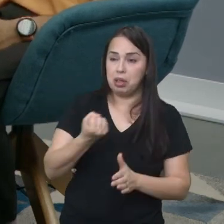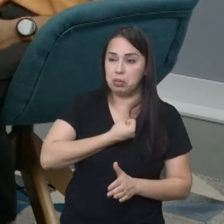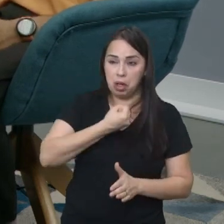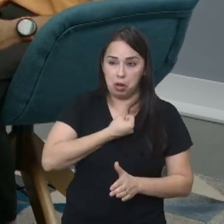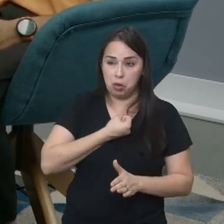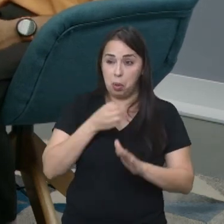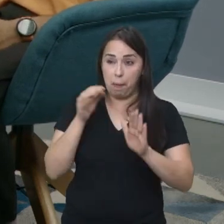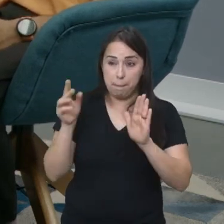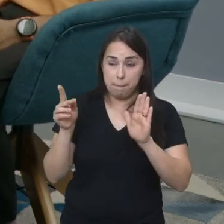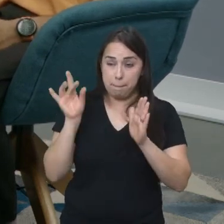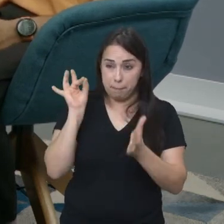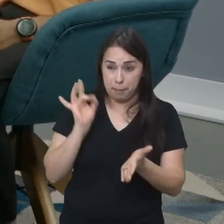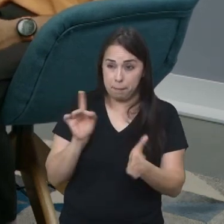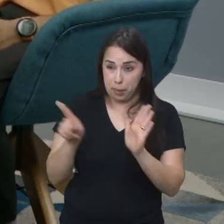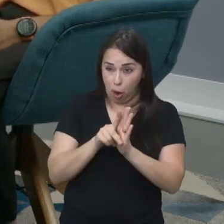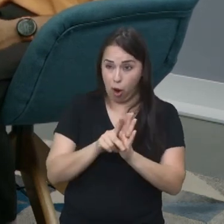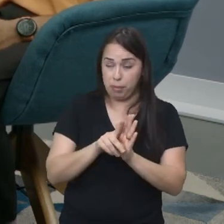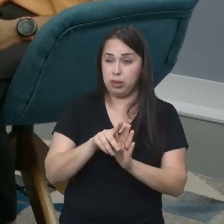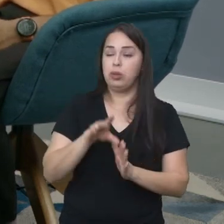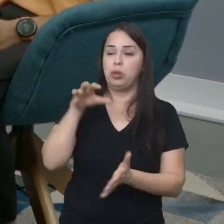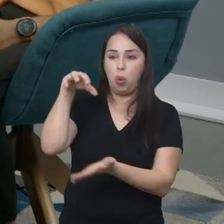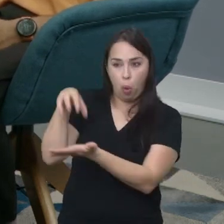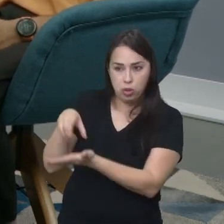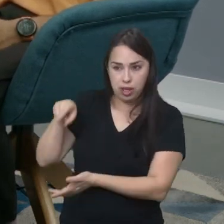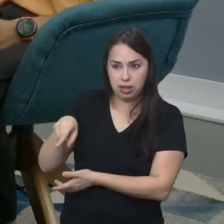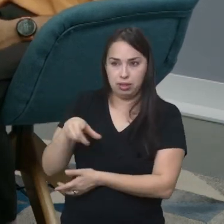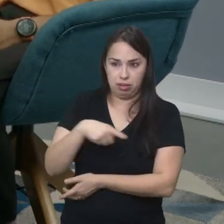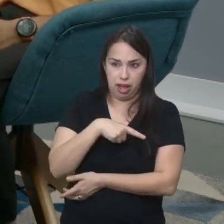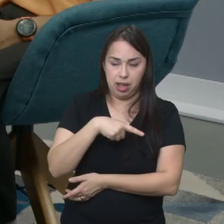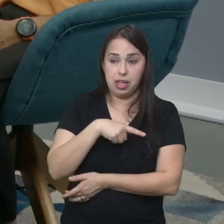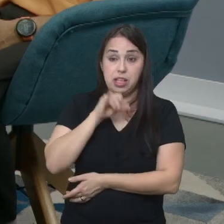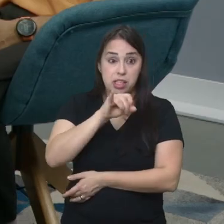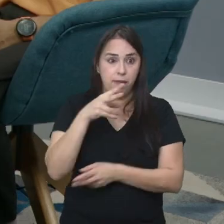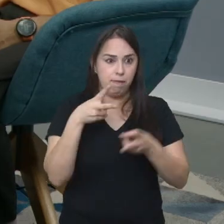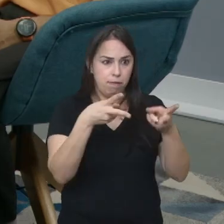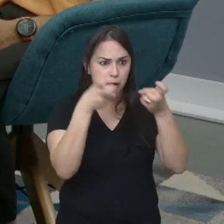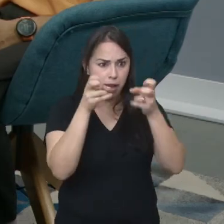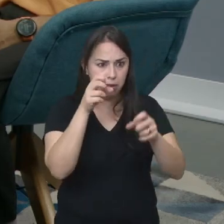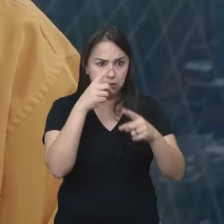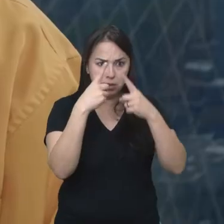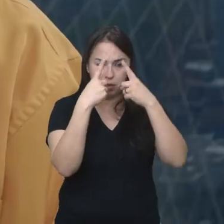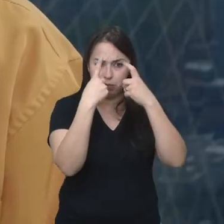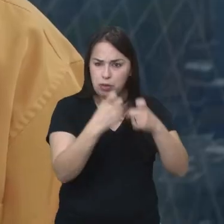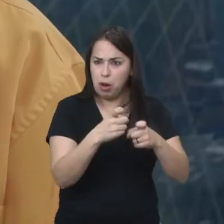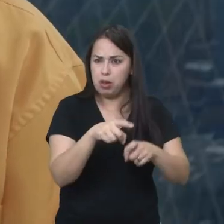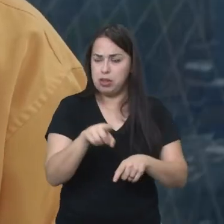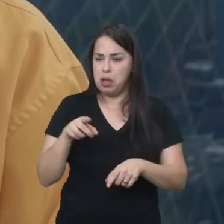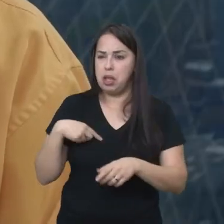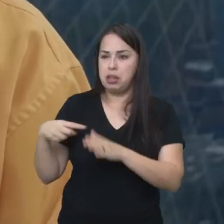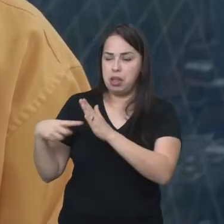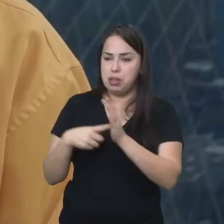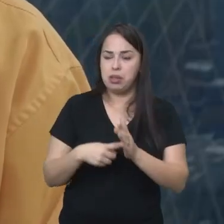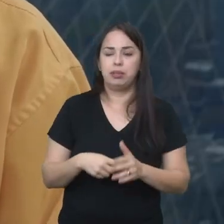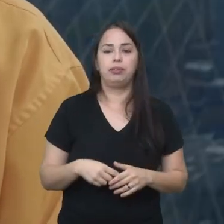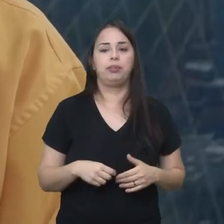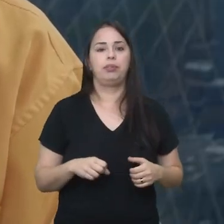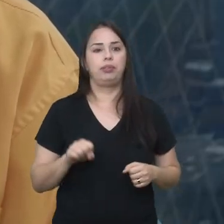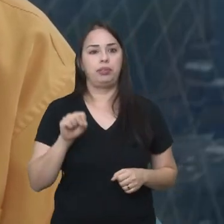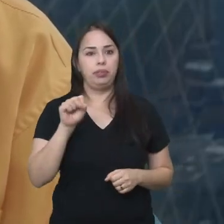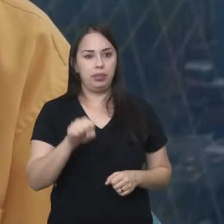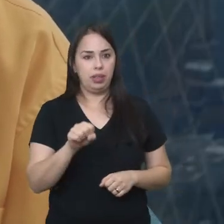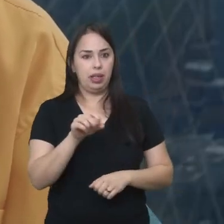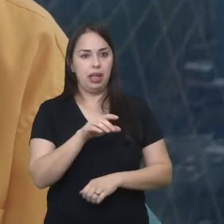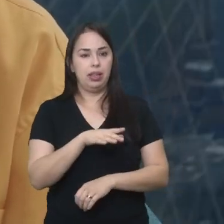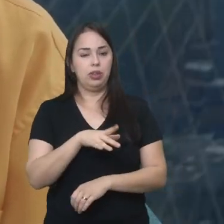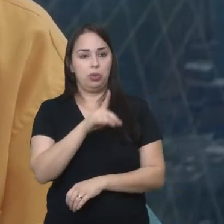Conselho Tutelar, caso alguém presencie uma situação de violação dos direitos? Sim, durante o dia, o nosso atendimento, né, ele é